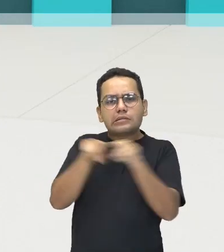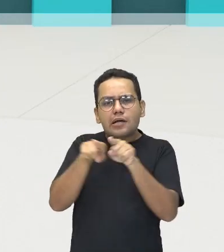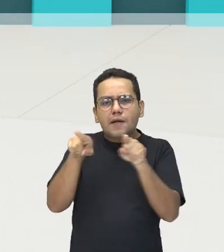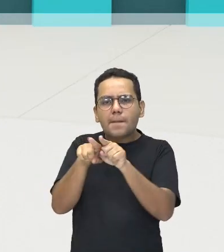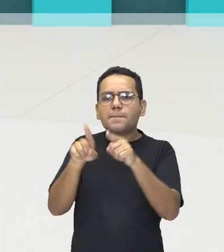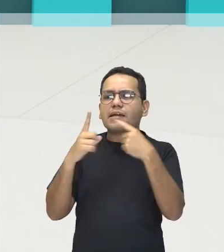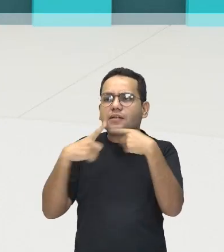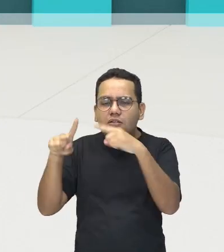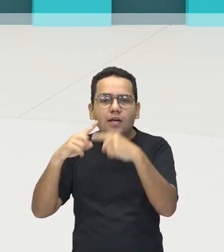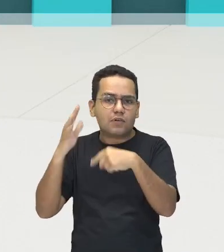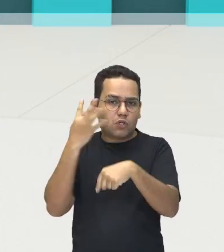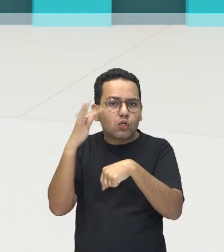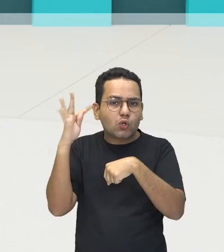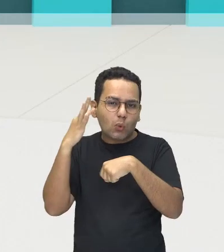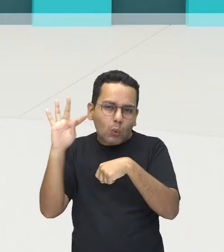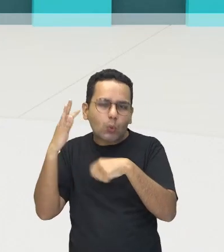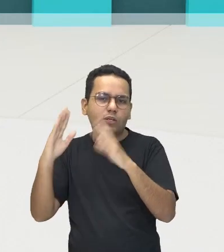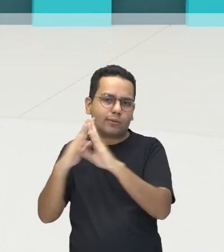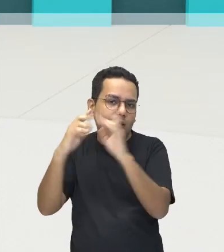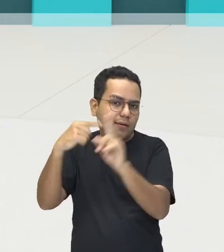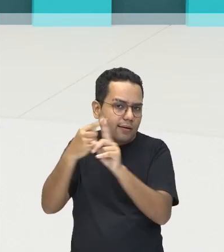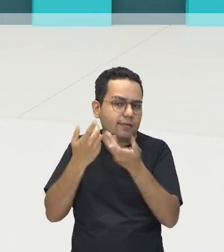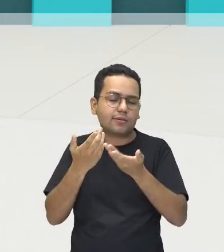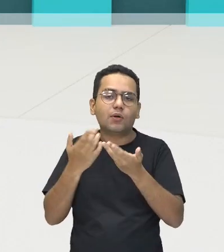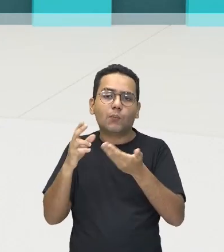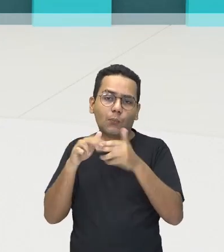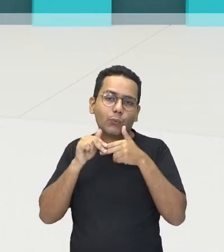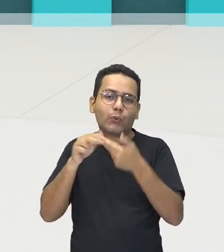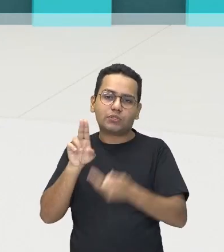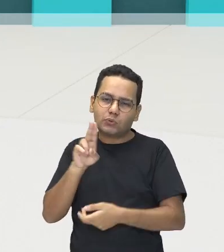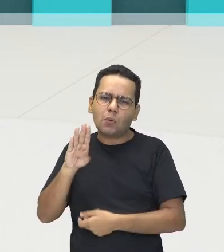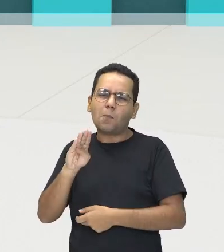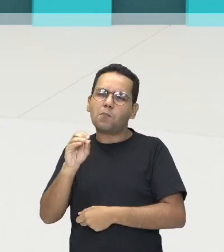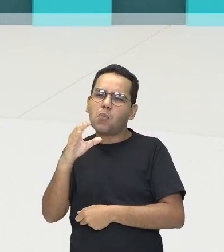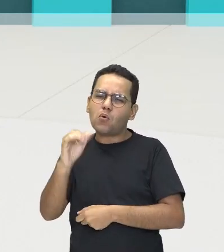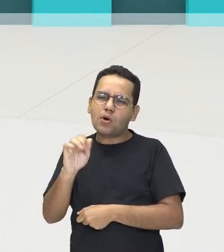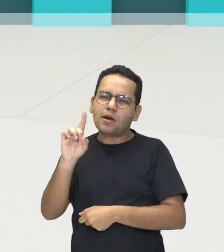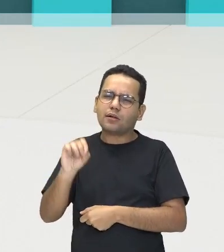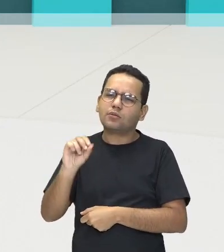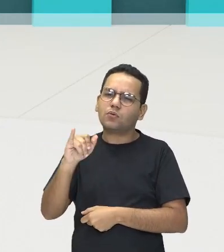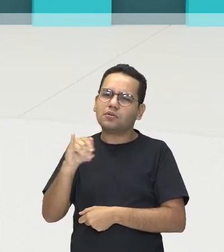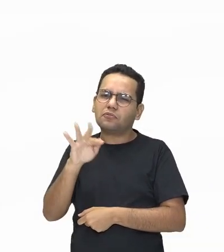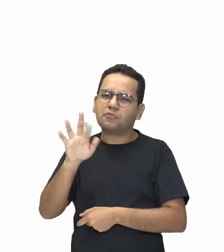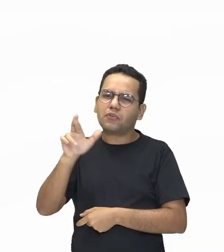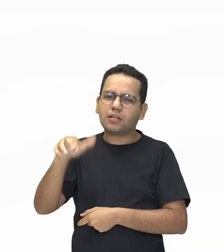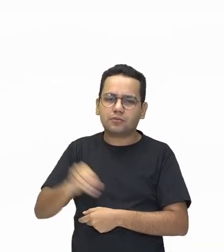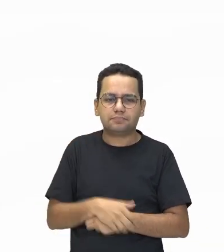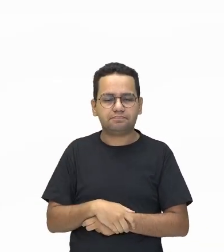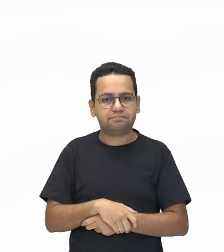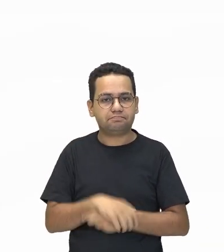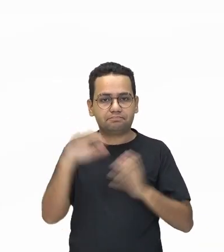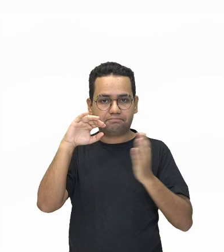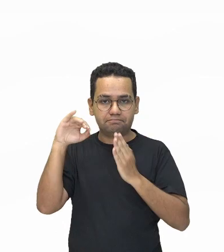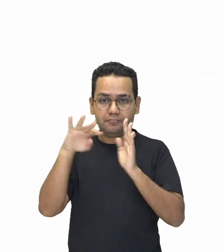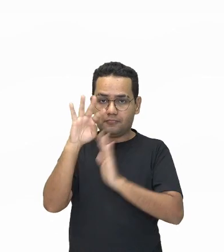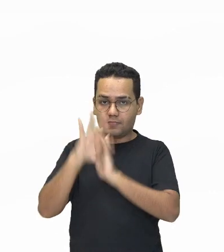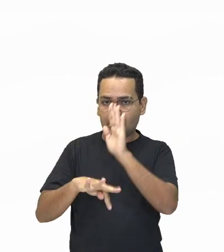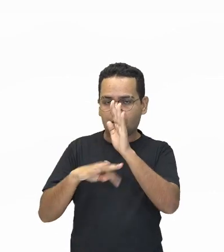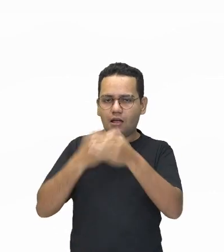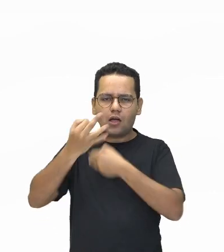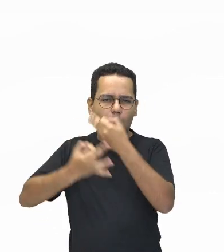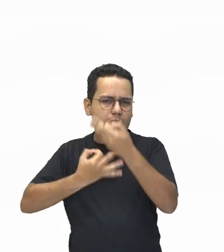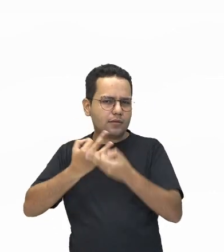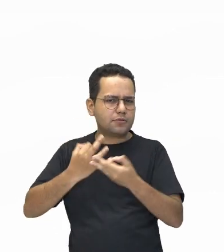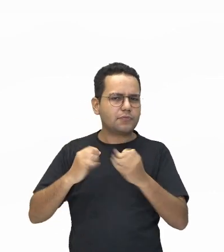Inferno, beleza? Agora, acompanha aí comigo o conceito de textos argumentativos. Acompanha aí. Então, o